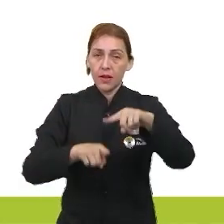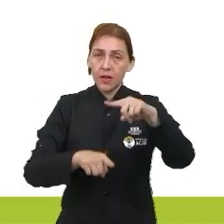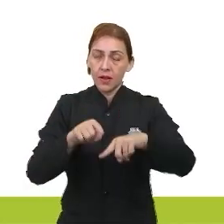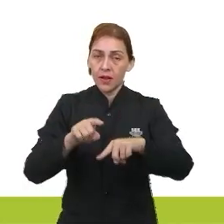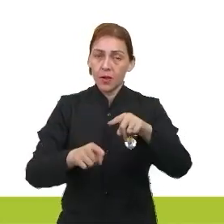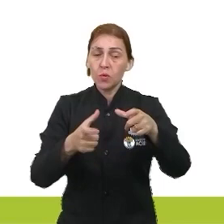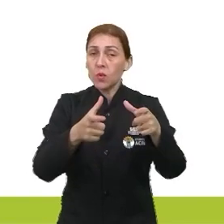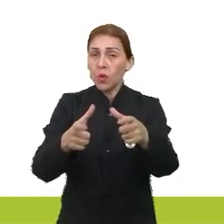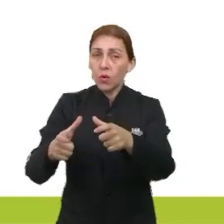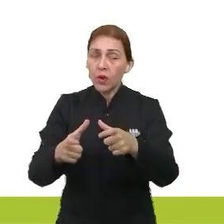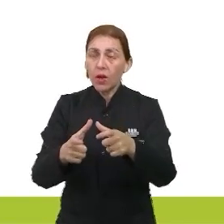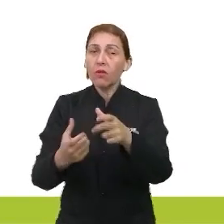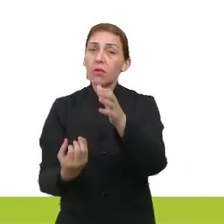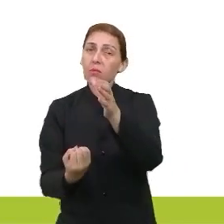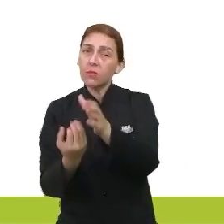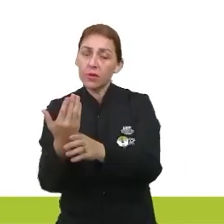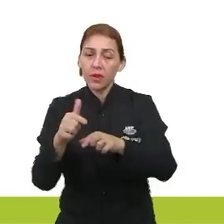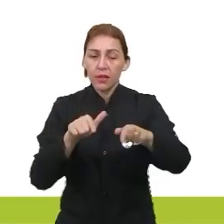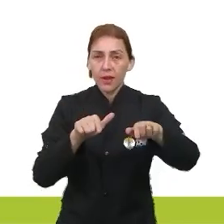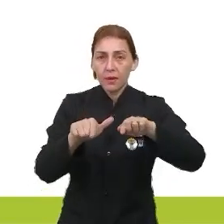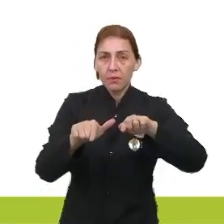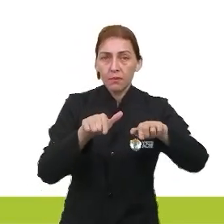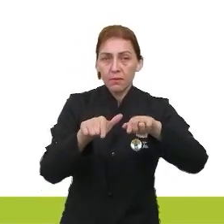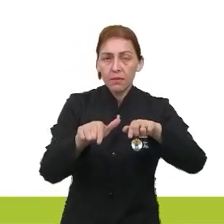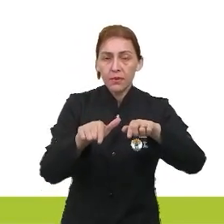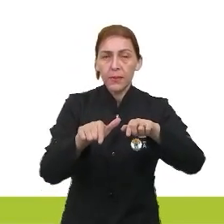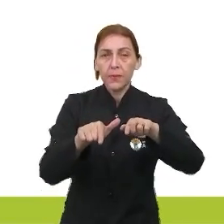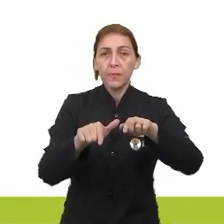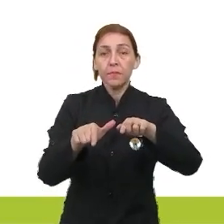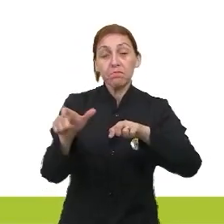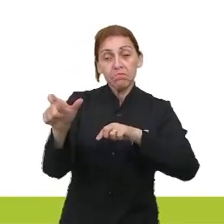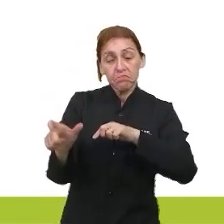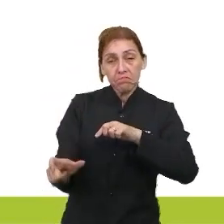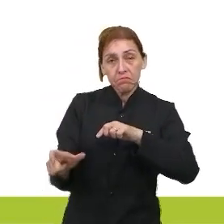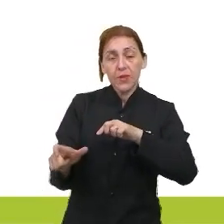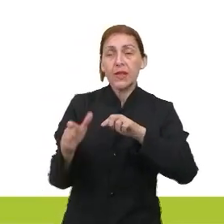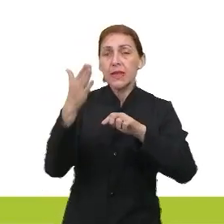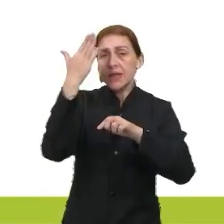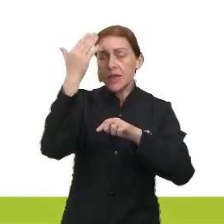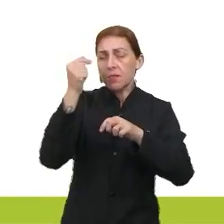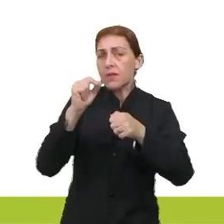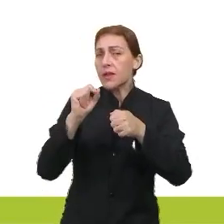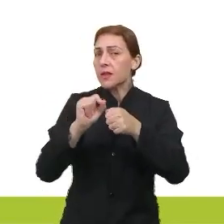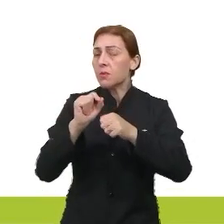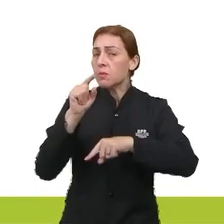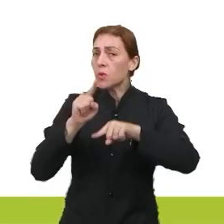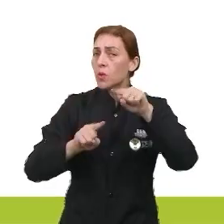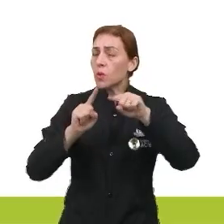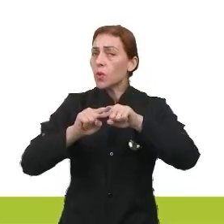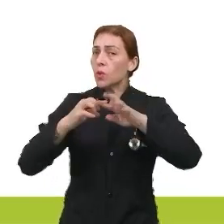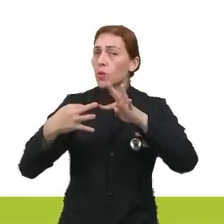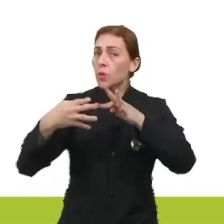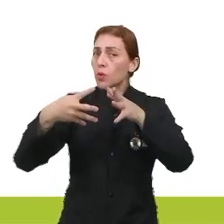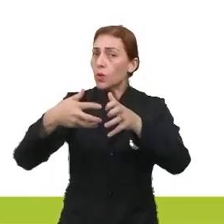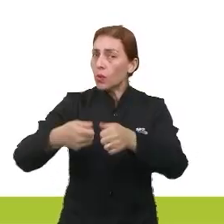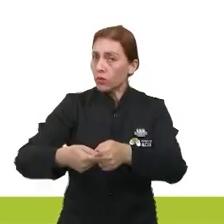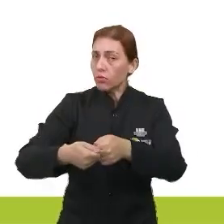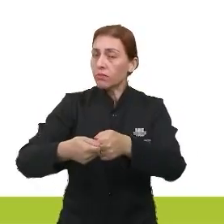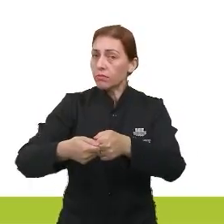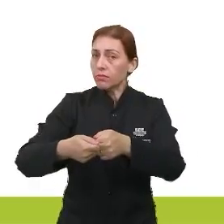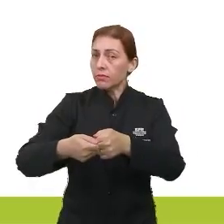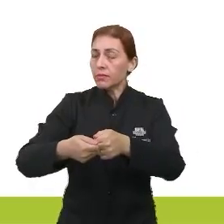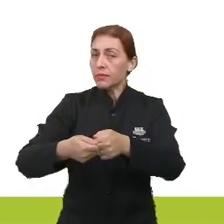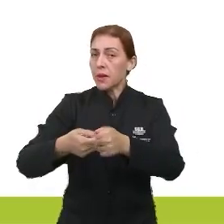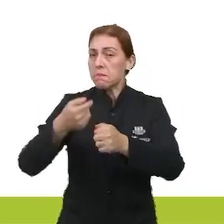do espaço onde ele produz. Então o artesão, ele sabe executar o produto inteiro, tá bom,